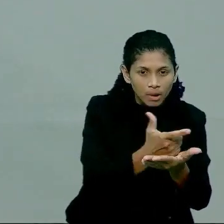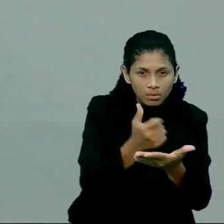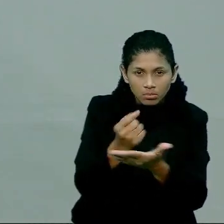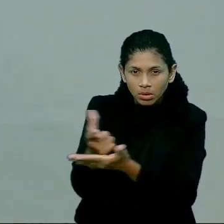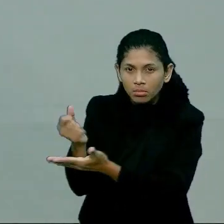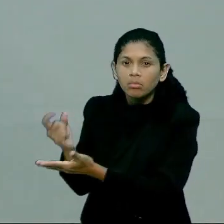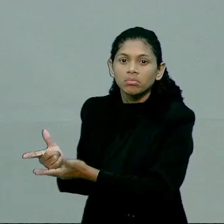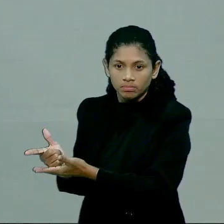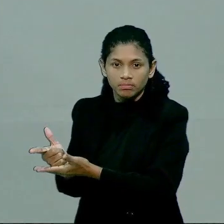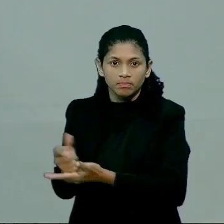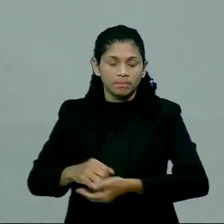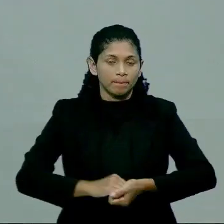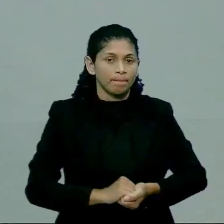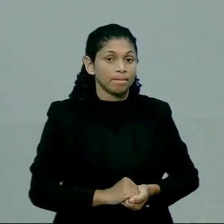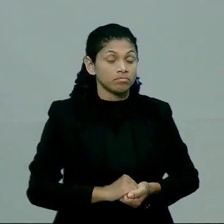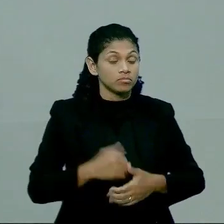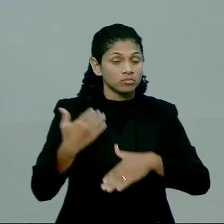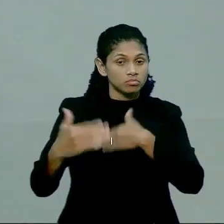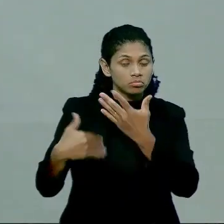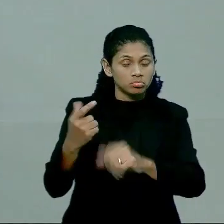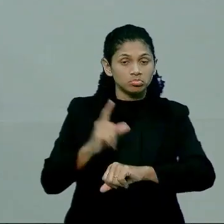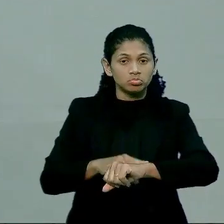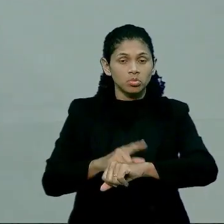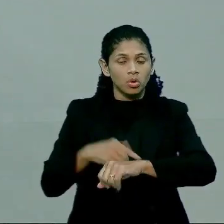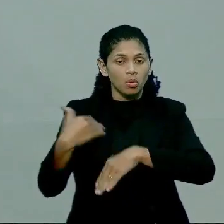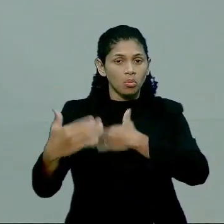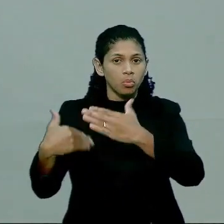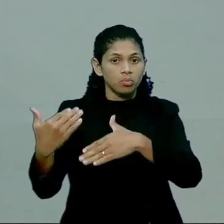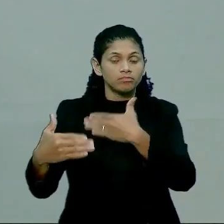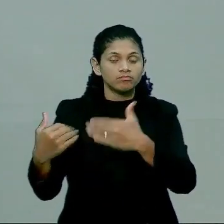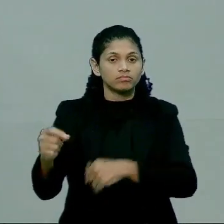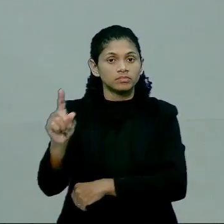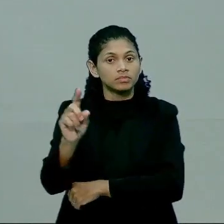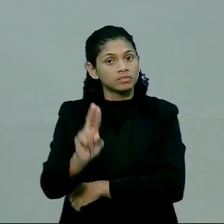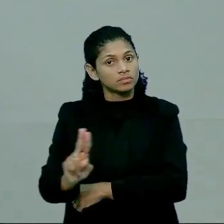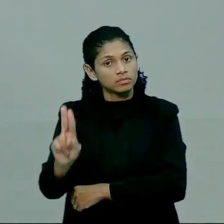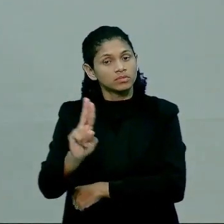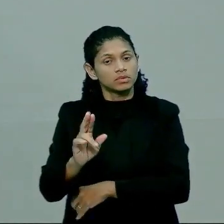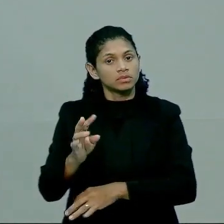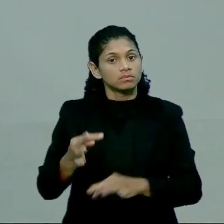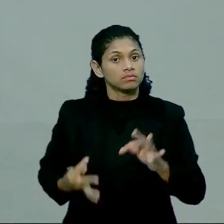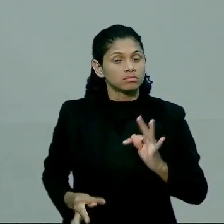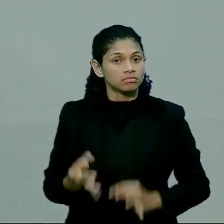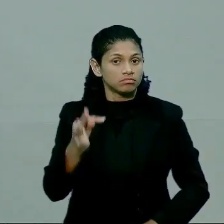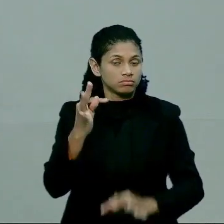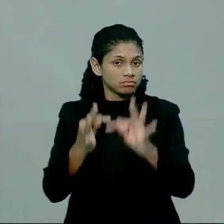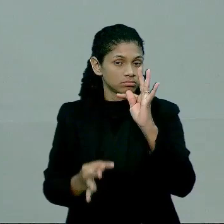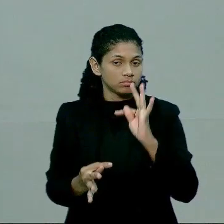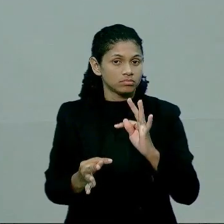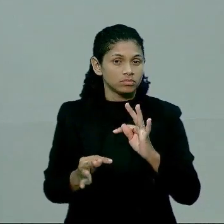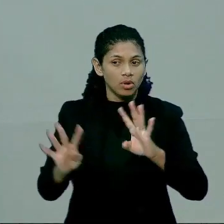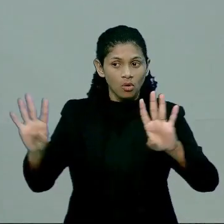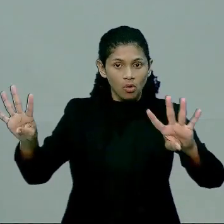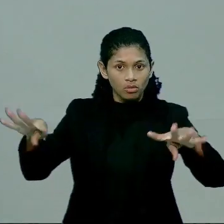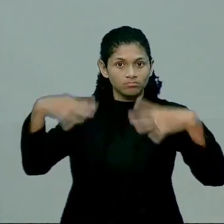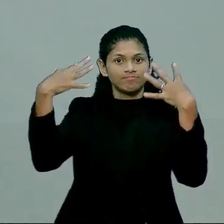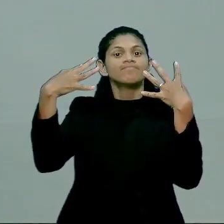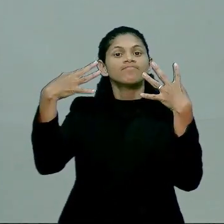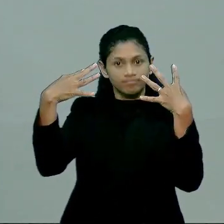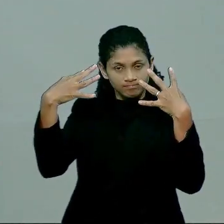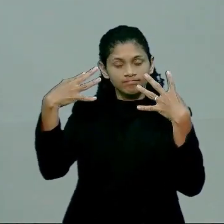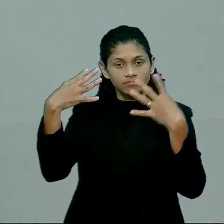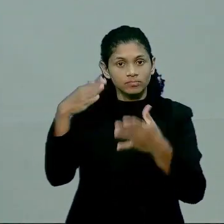quanto mais você vai se passando né eles usam tecnologia usam de tudo para atrair o consumidor